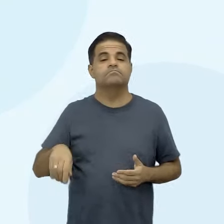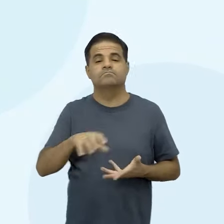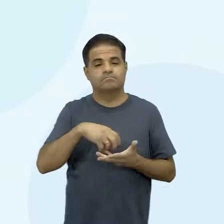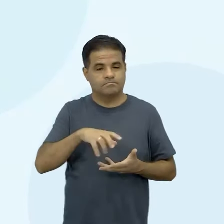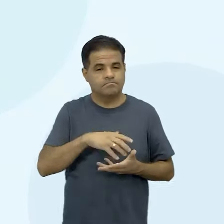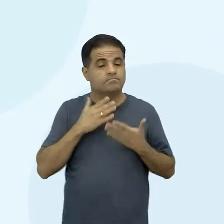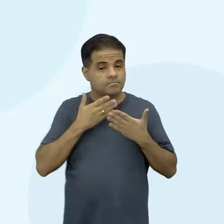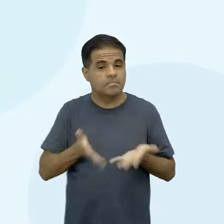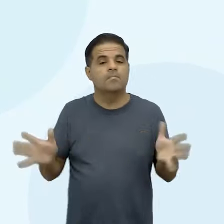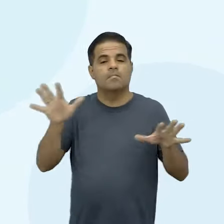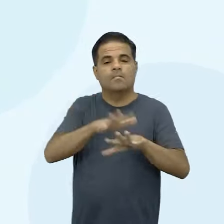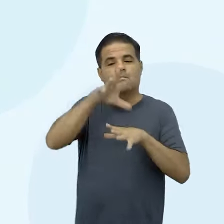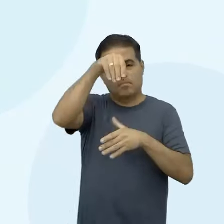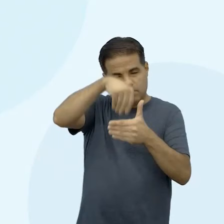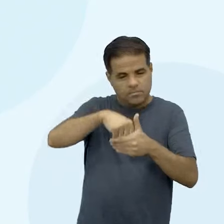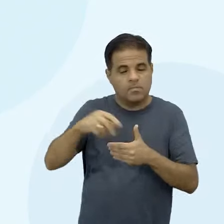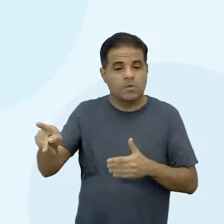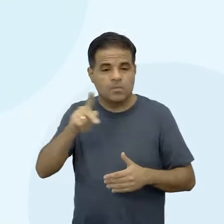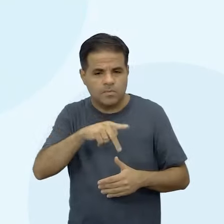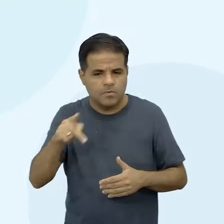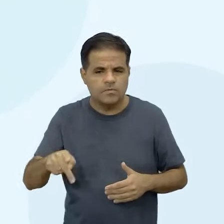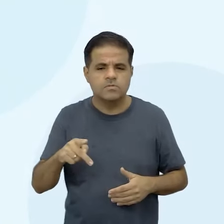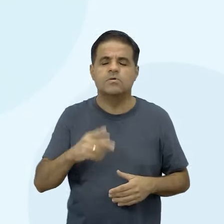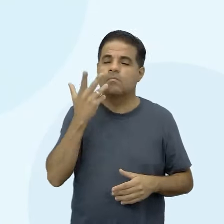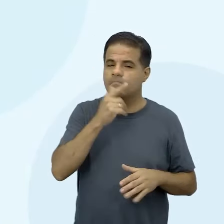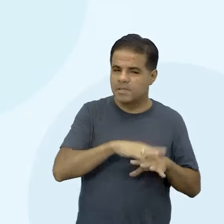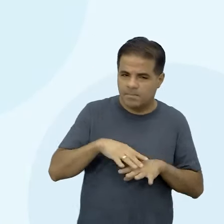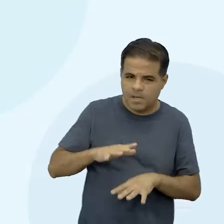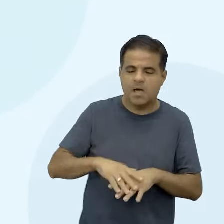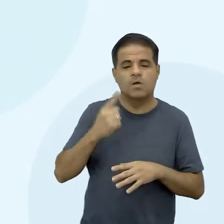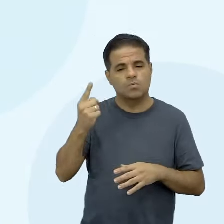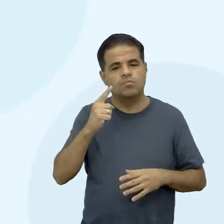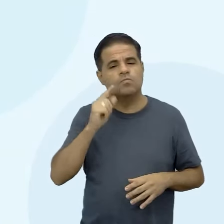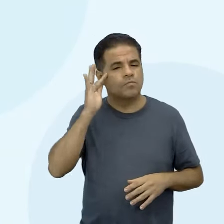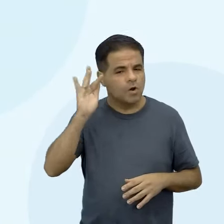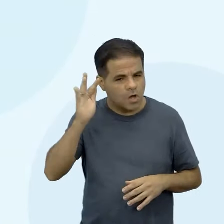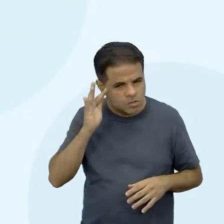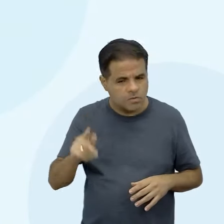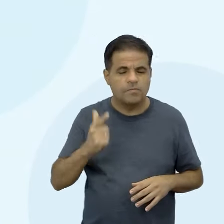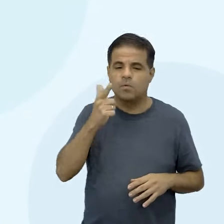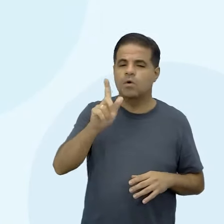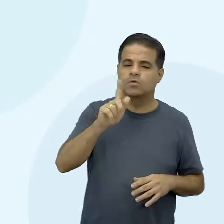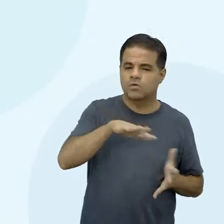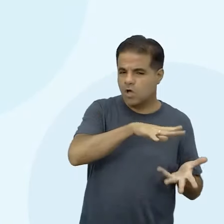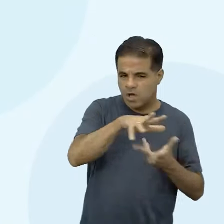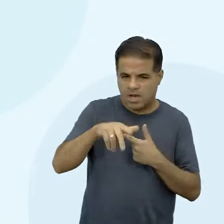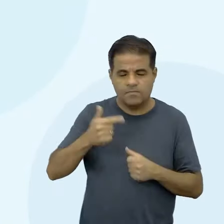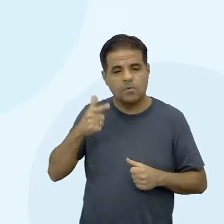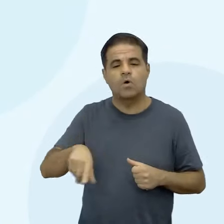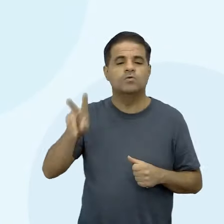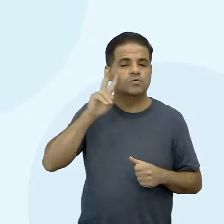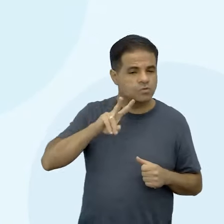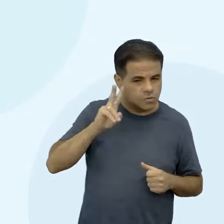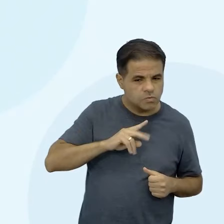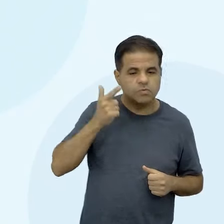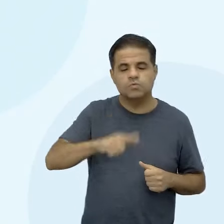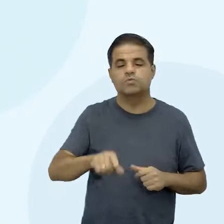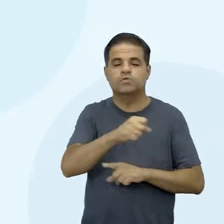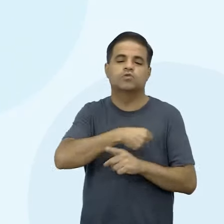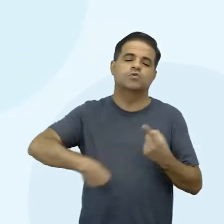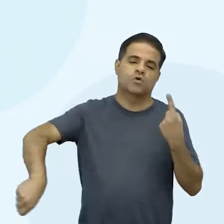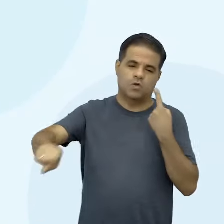dessa área integrada, ou seja, um professor de matemática, um de filosofia, um de geografia, outro de história e outro